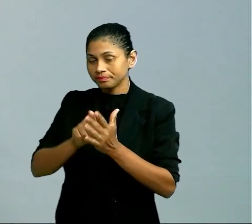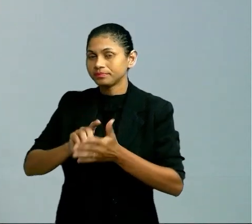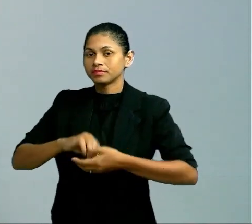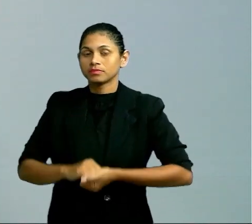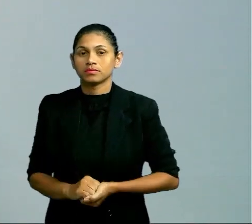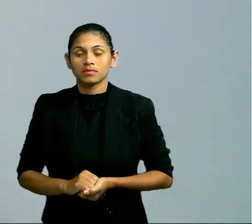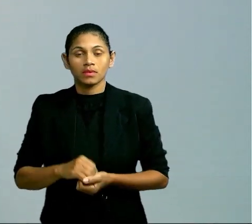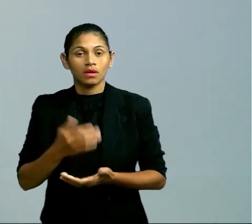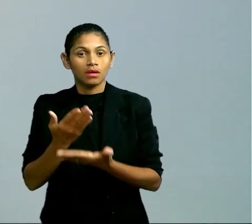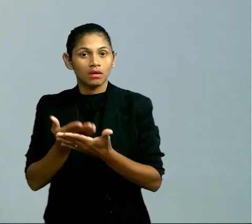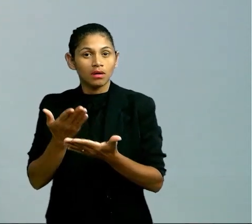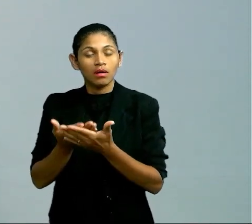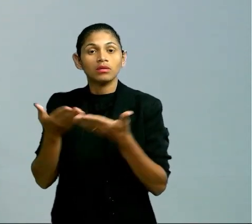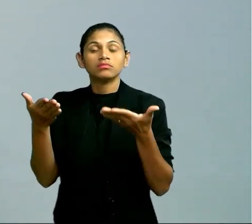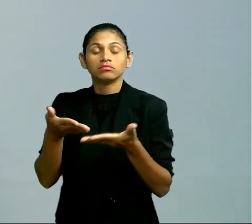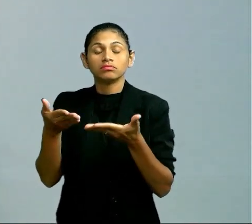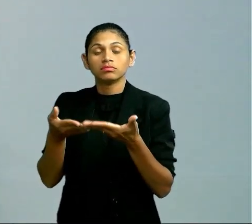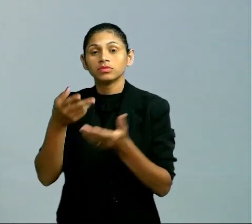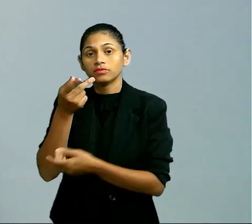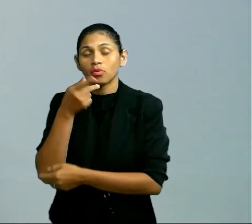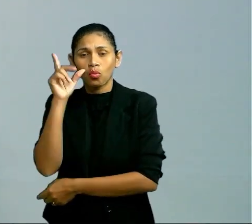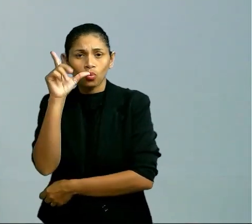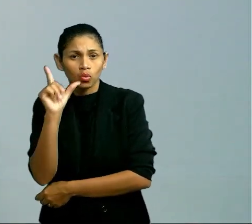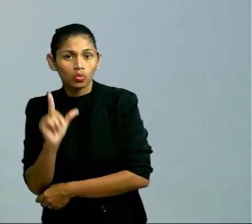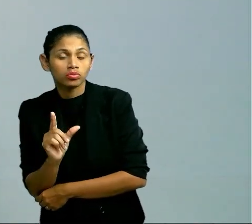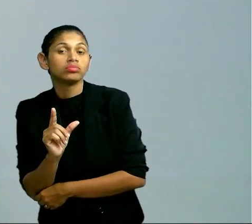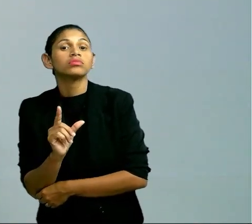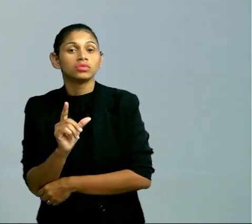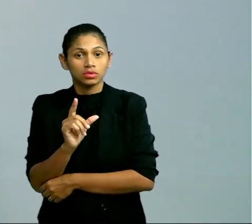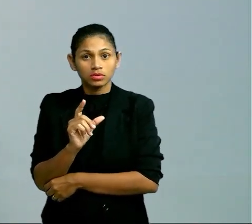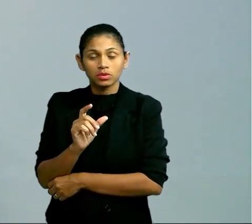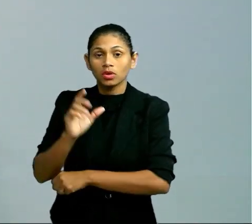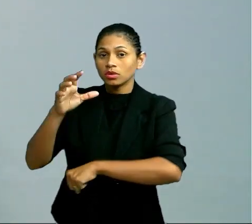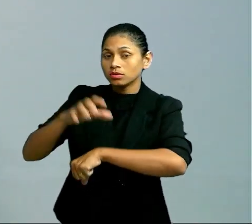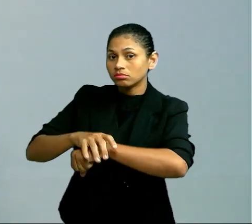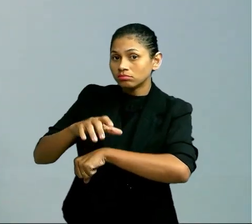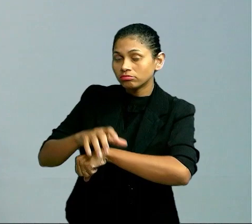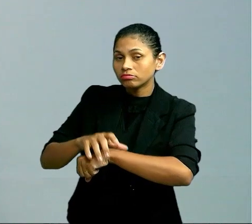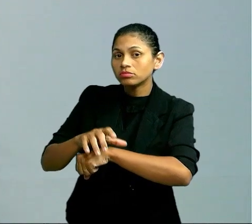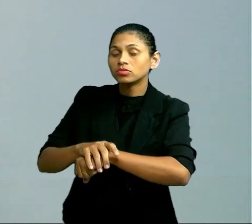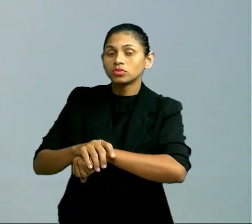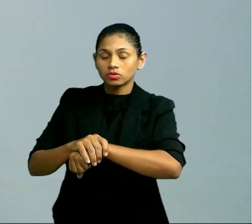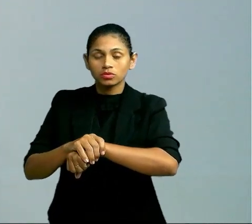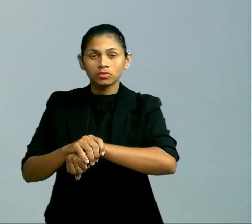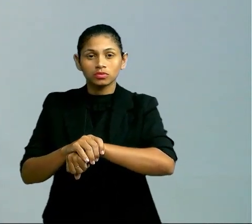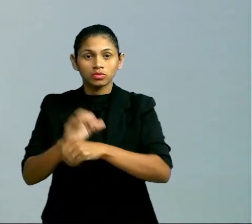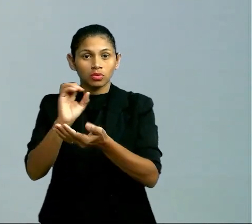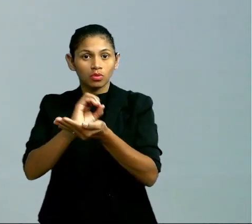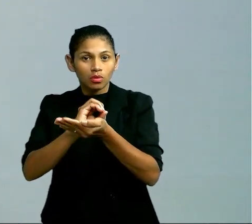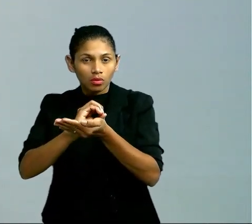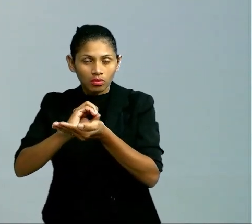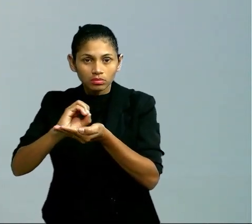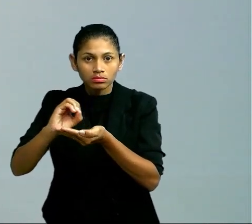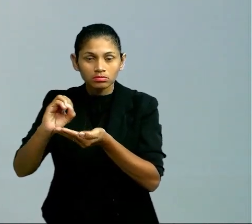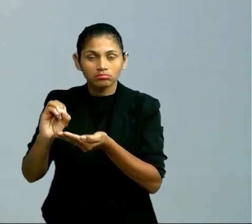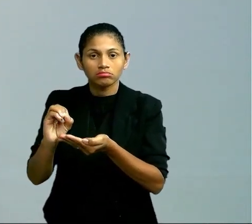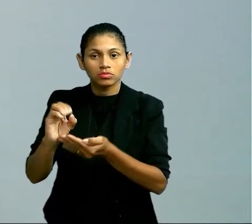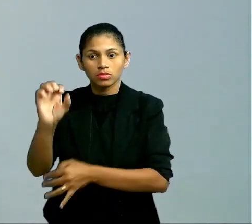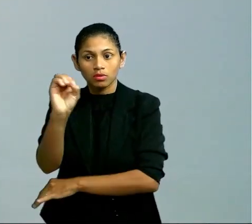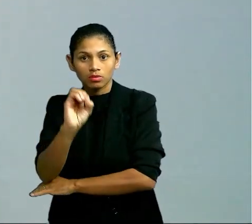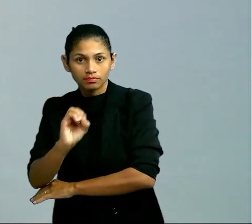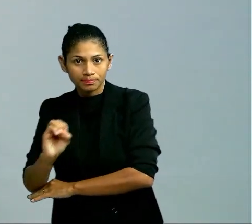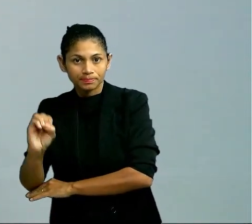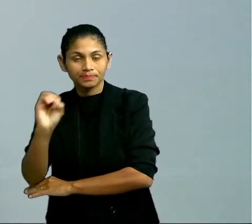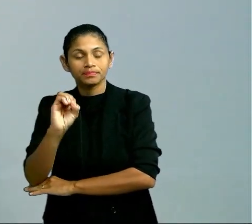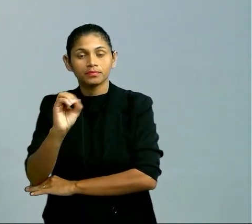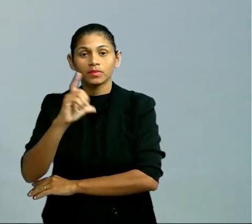hoje nós vamos falar um pouquinho sobre as funções orgânicas oxigenadas. São aquelas funções que apresentam o oxigênio na sua estrutura.